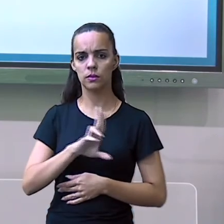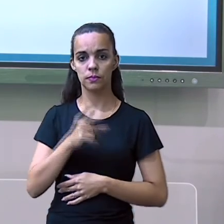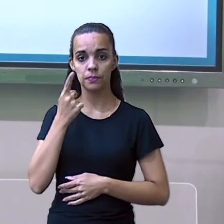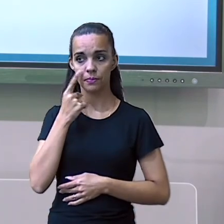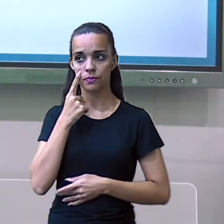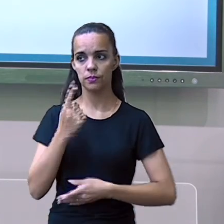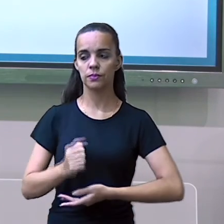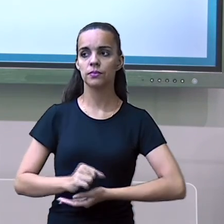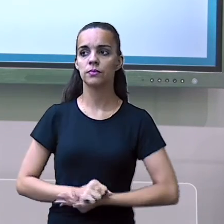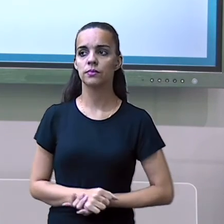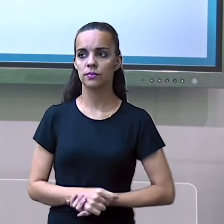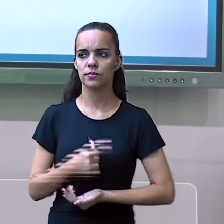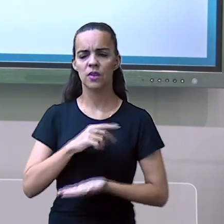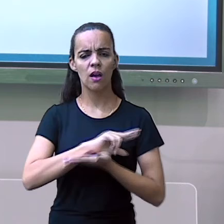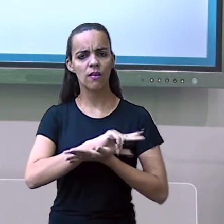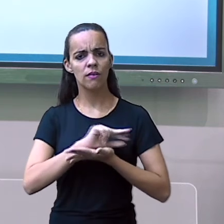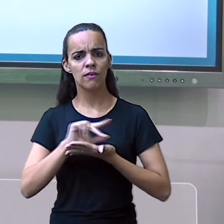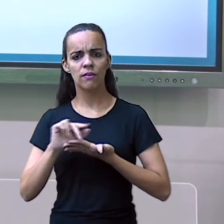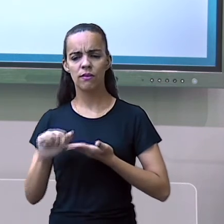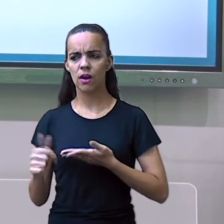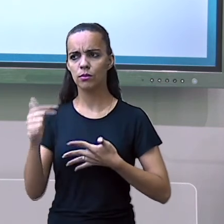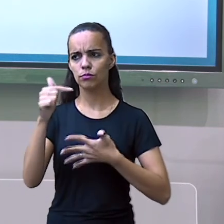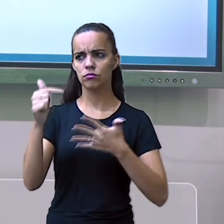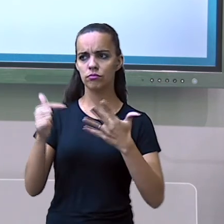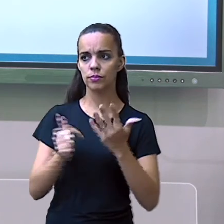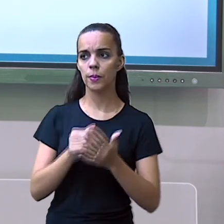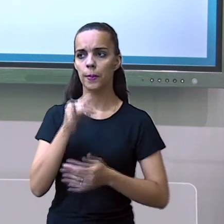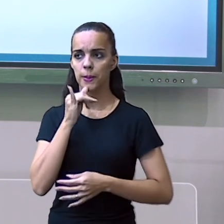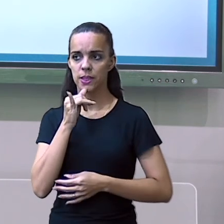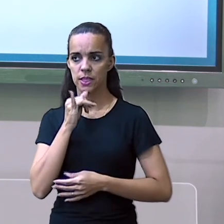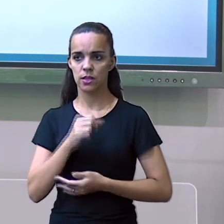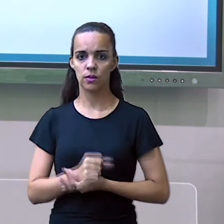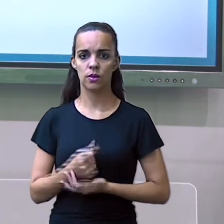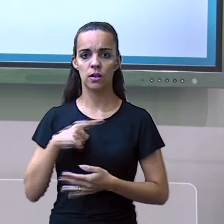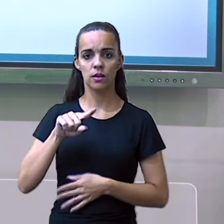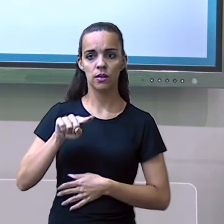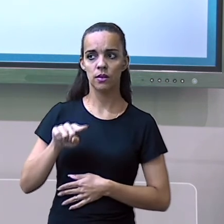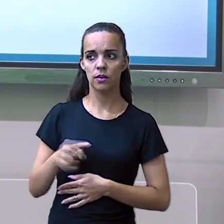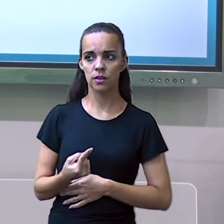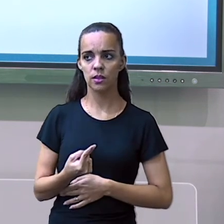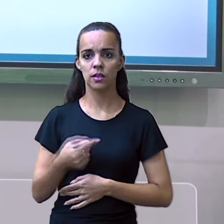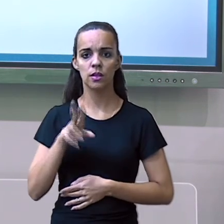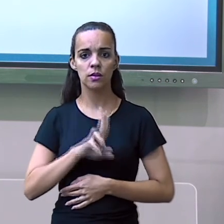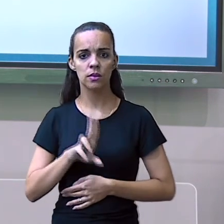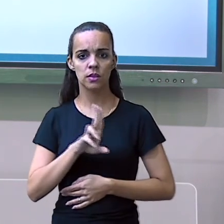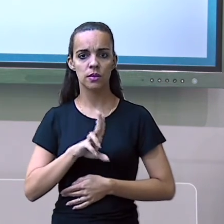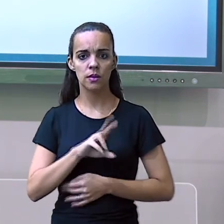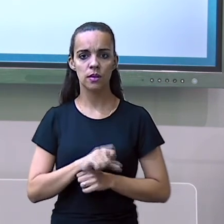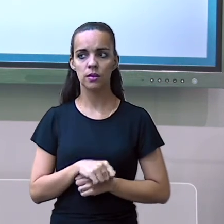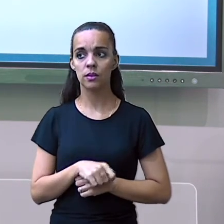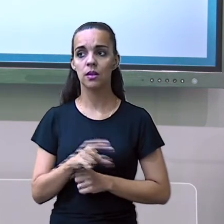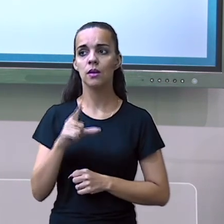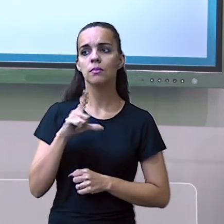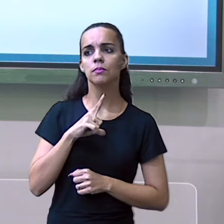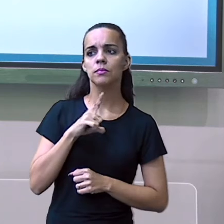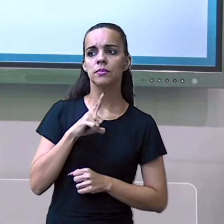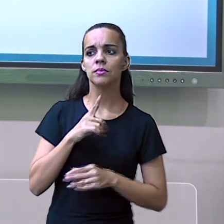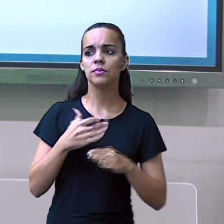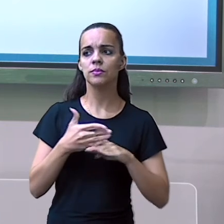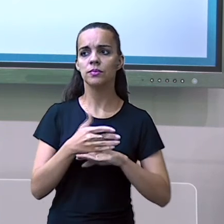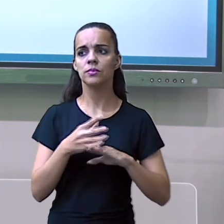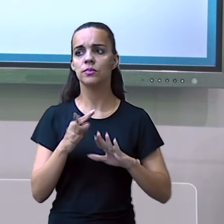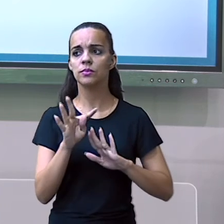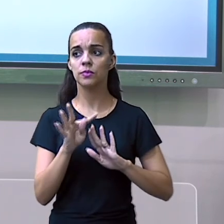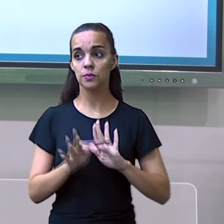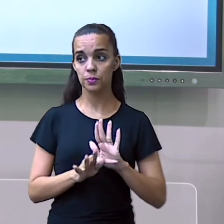lá? São vários os casos. Como? A vírgula é usada nos endereços para